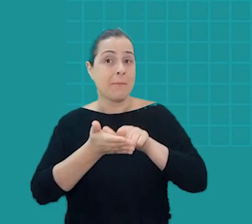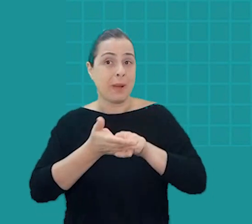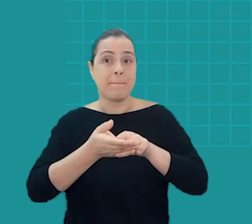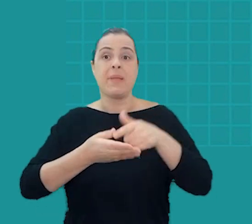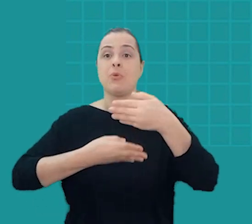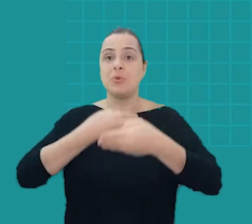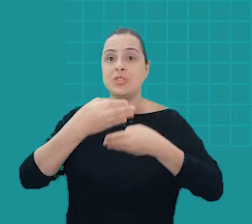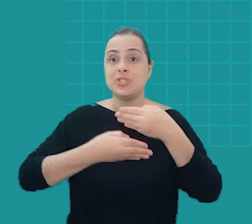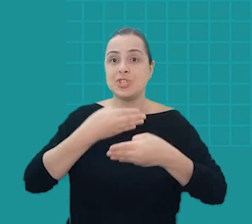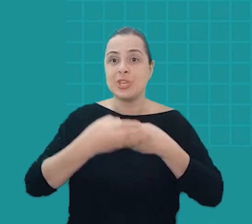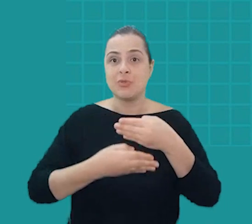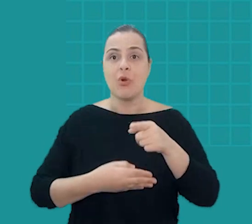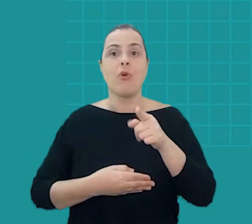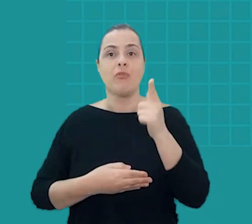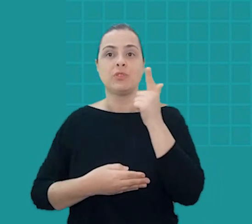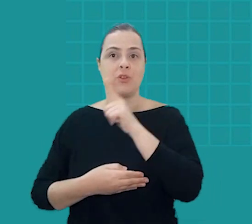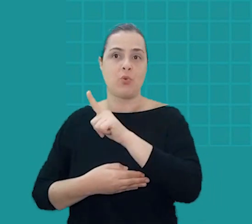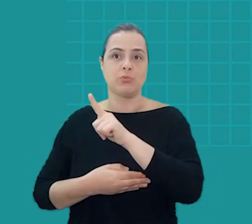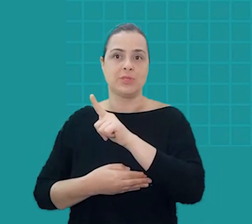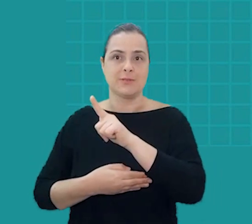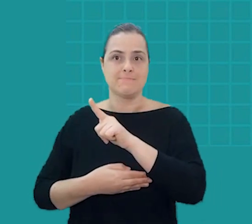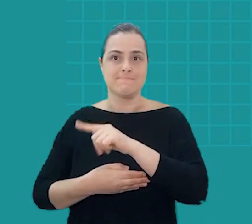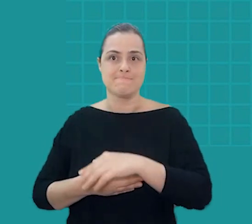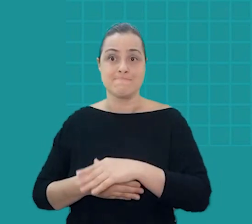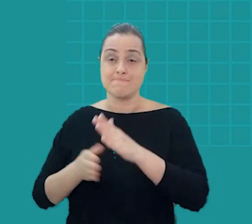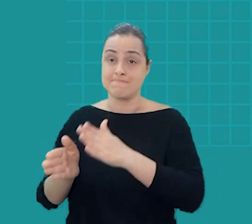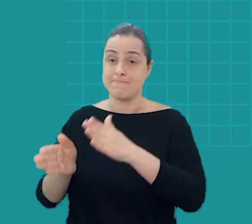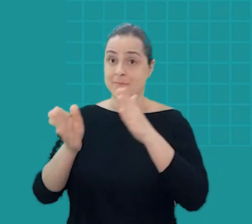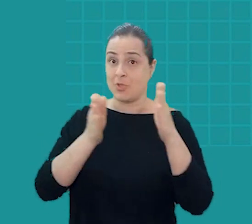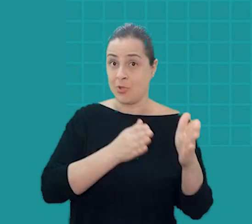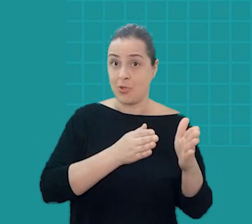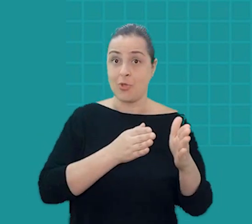tal, participando, empregando? E quem vai manter